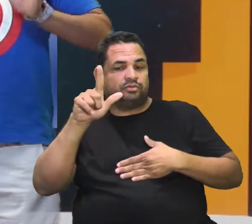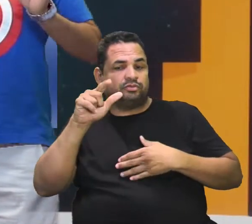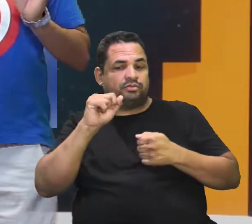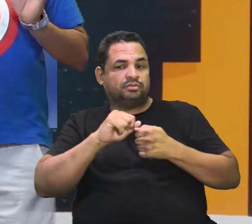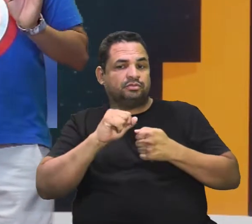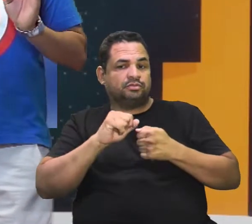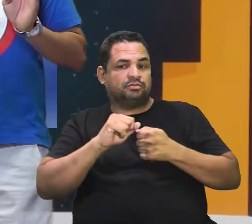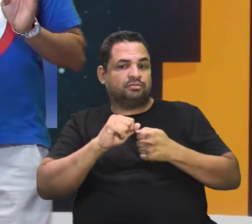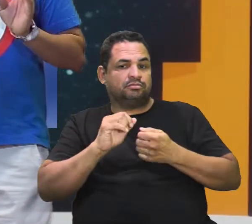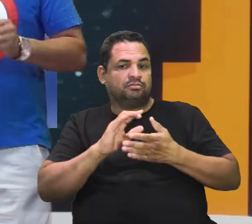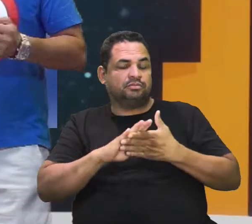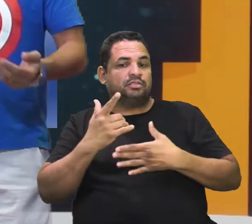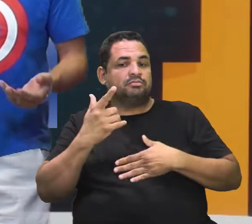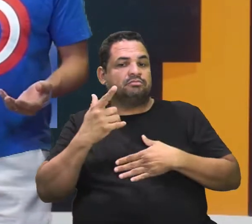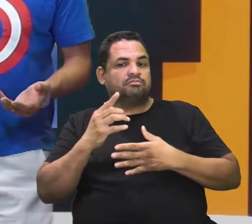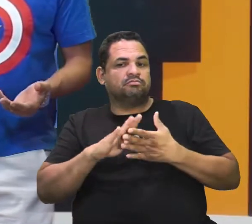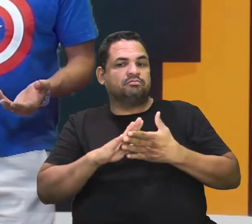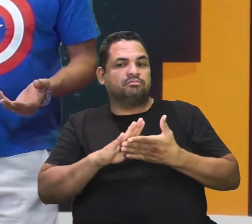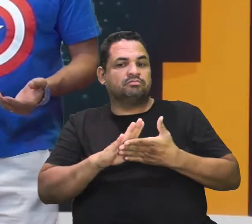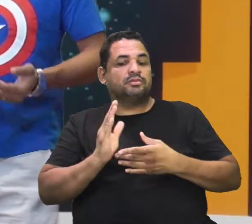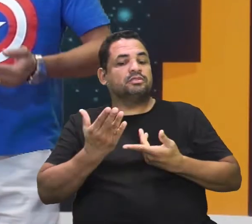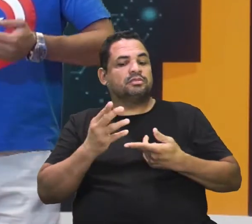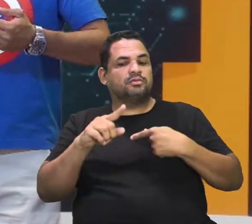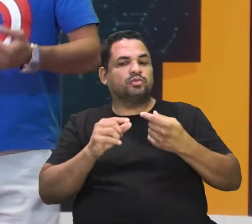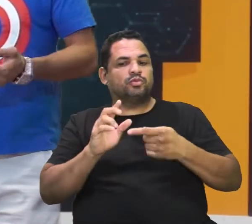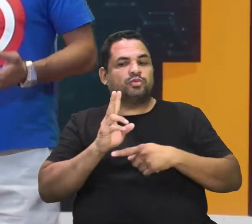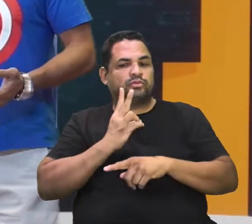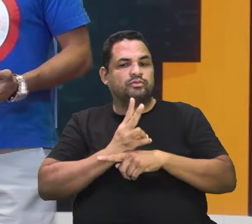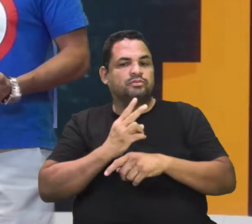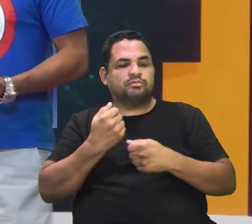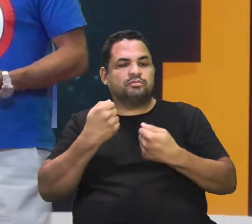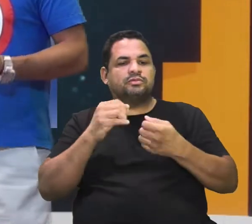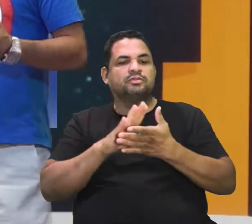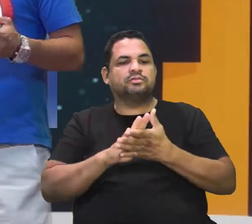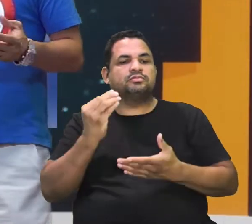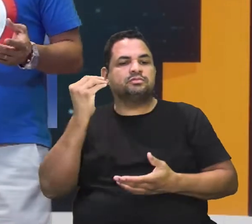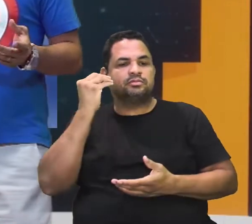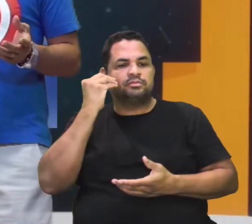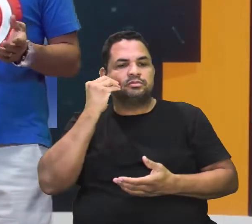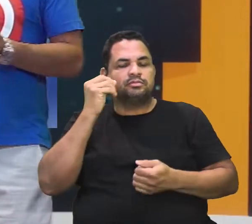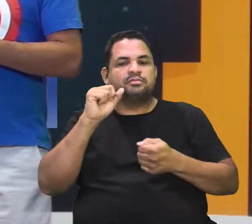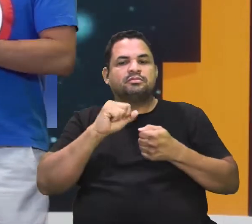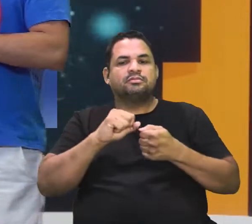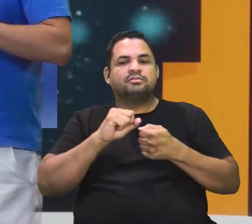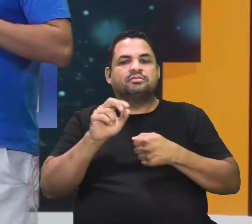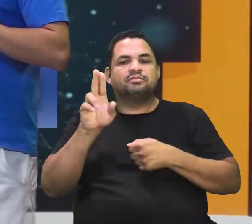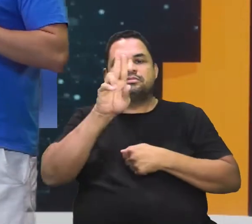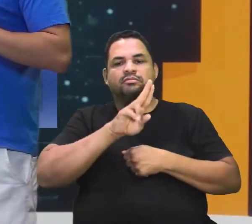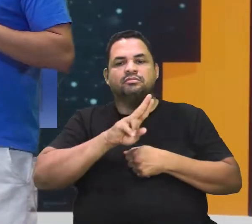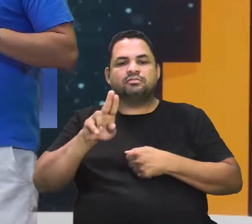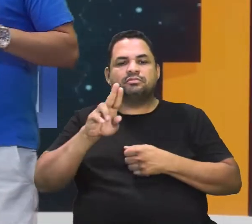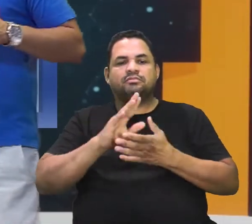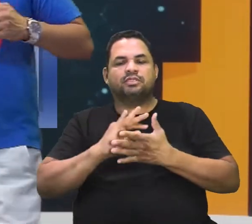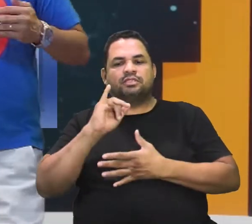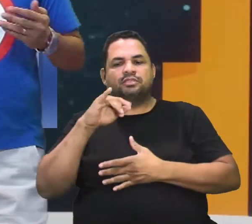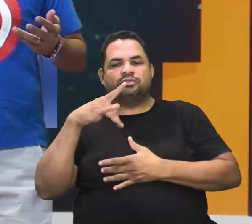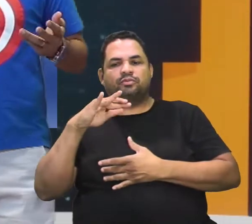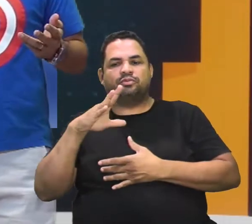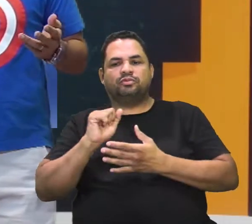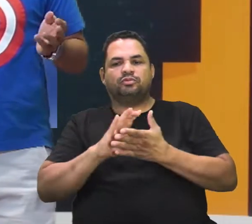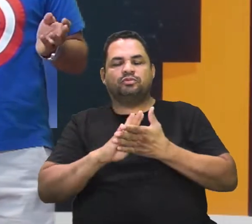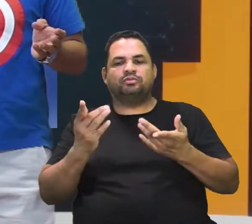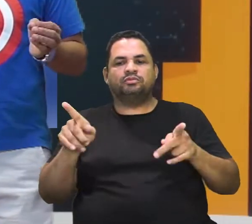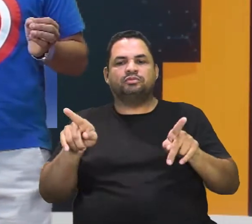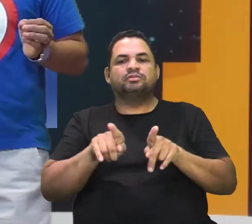fazer. Caso vocês não tenham conseguido, com o suporte do vídeo, vocês podem tentar fazer. Boa, aqui nós usamos a ideia do isopor, mas nada